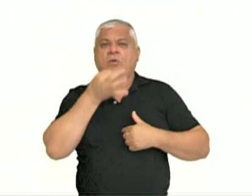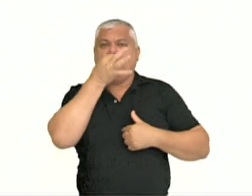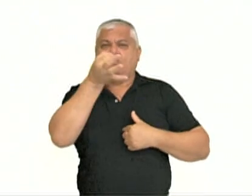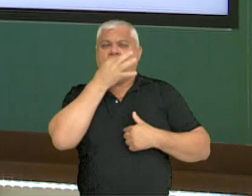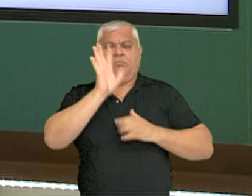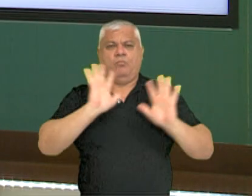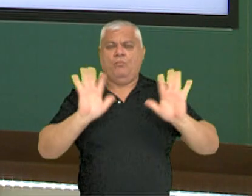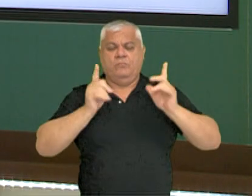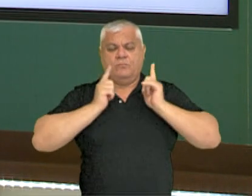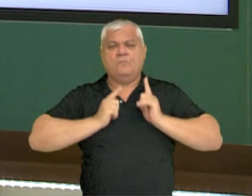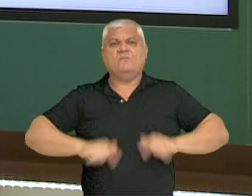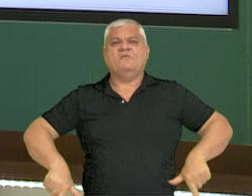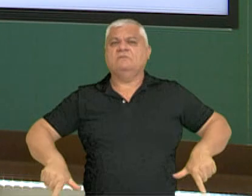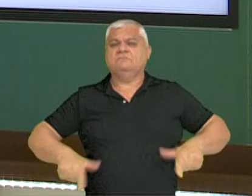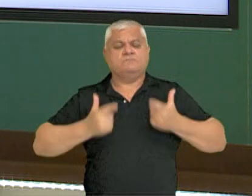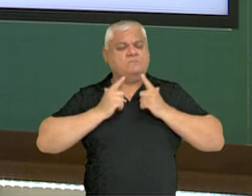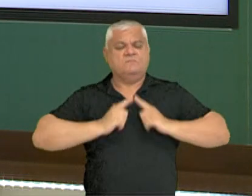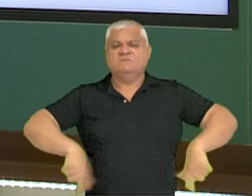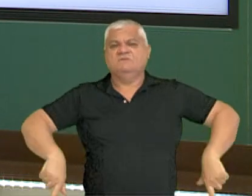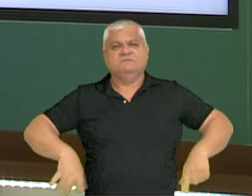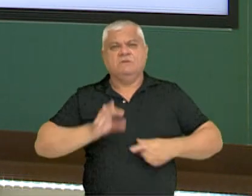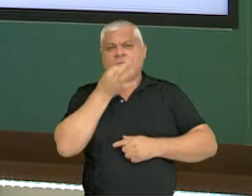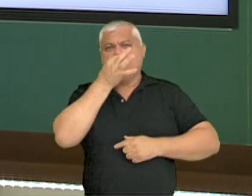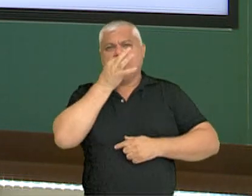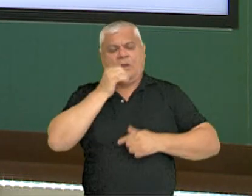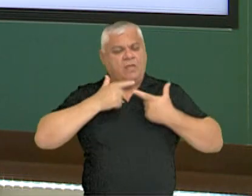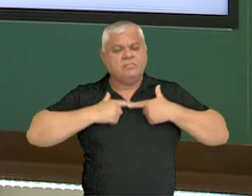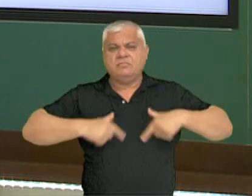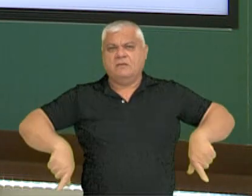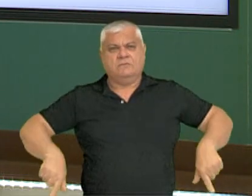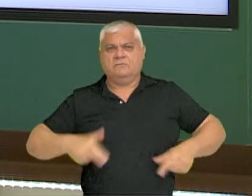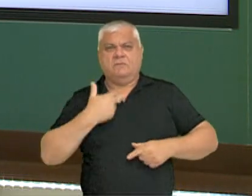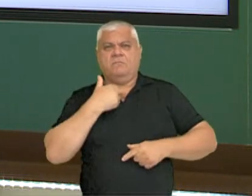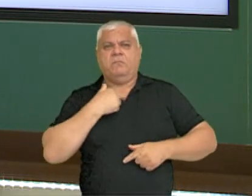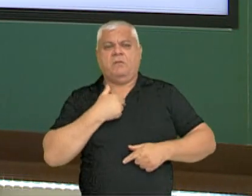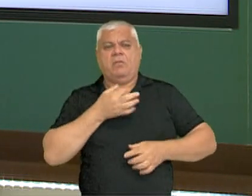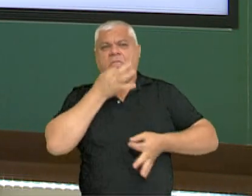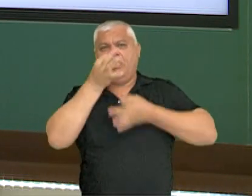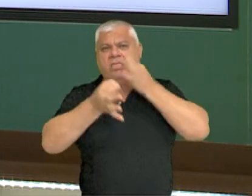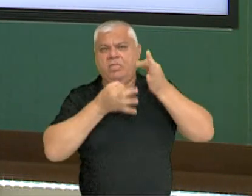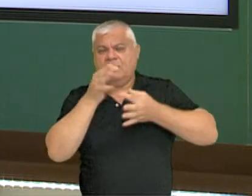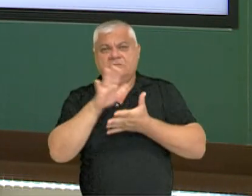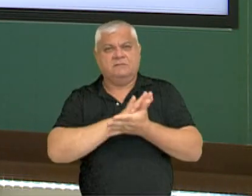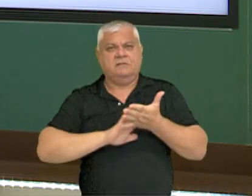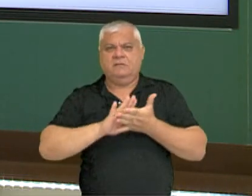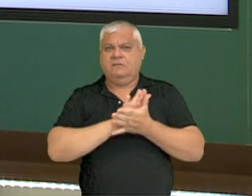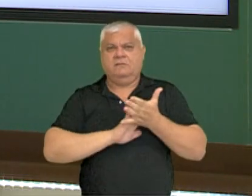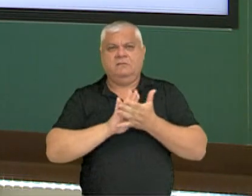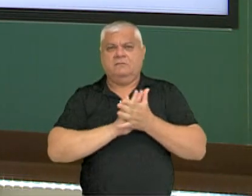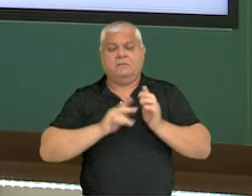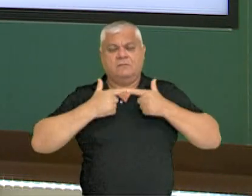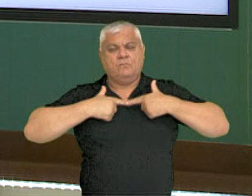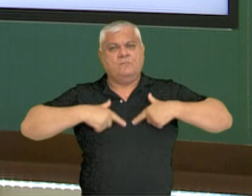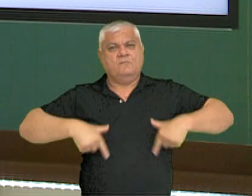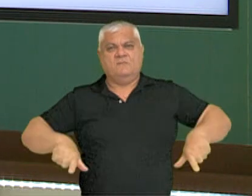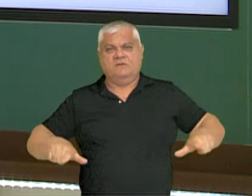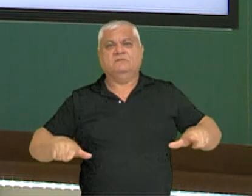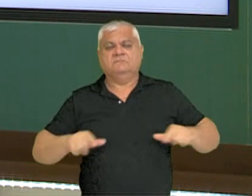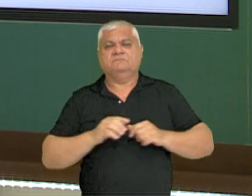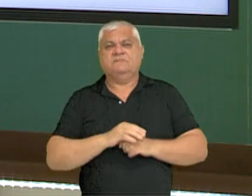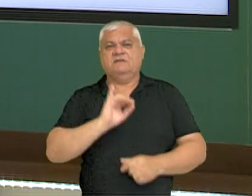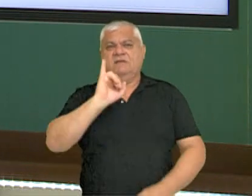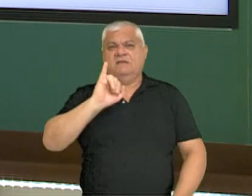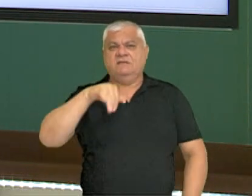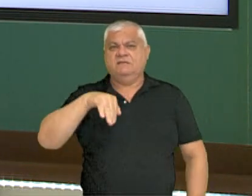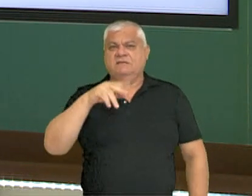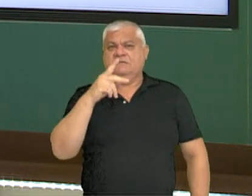Então não pode emitir muita opinião, de uma forma assim muito clara. Mas infelizmente não é isso